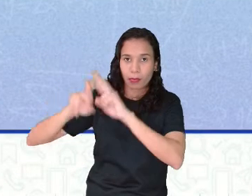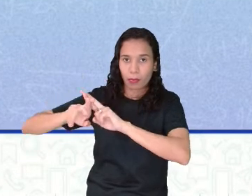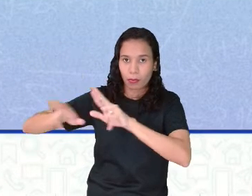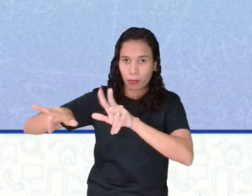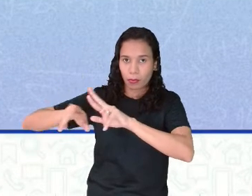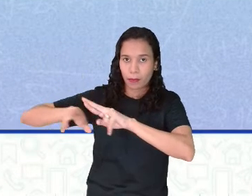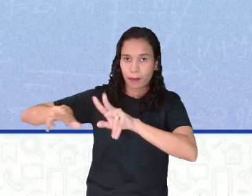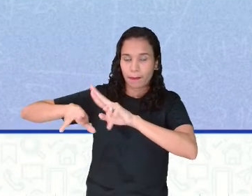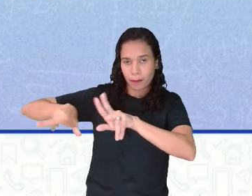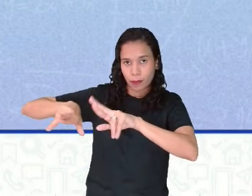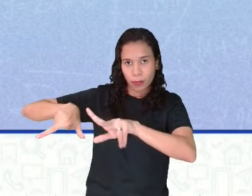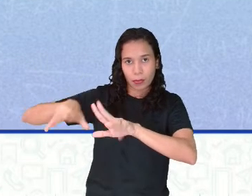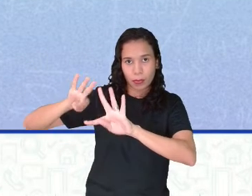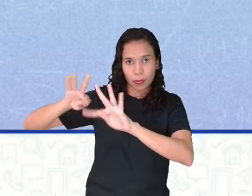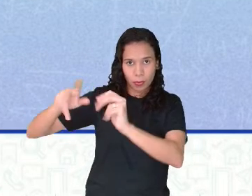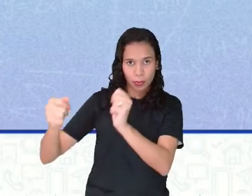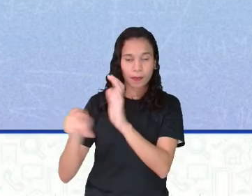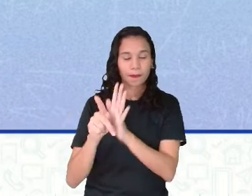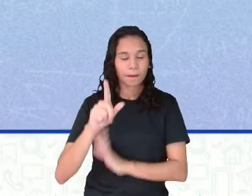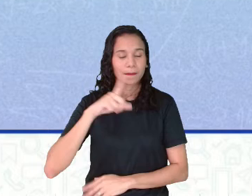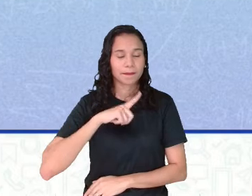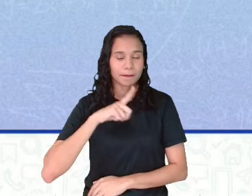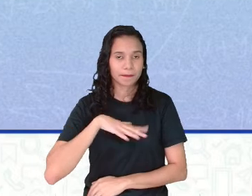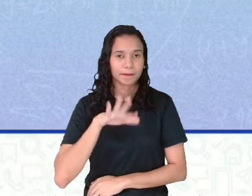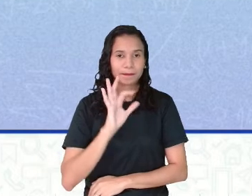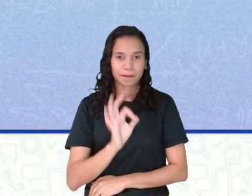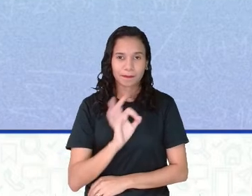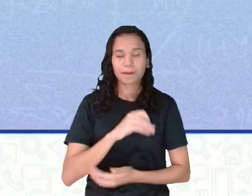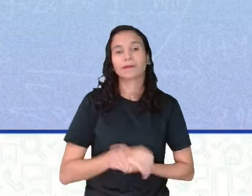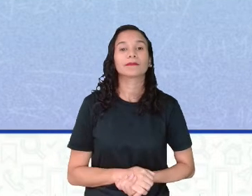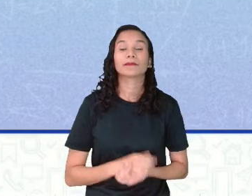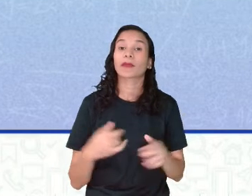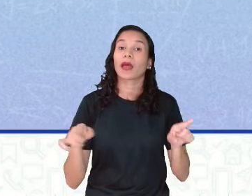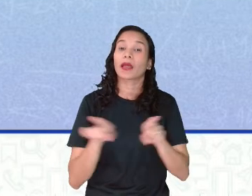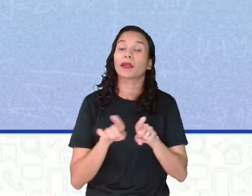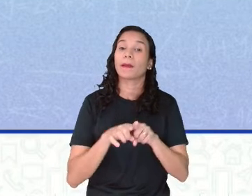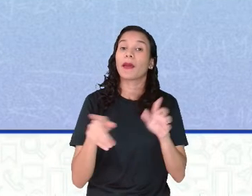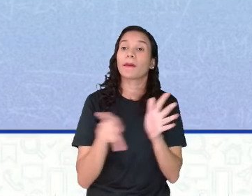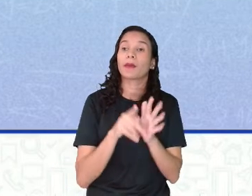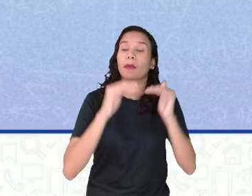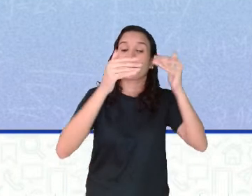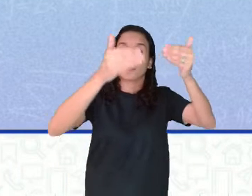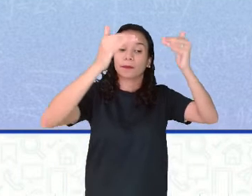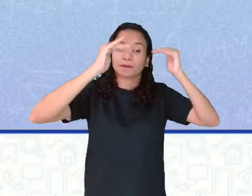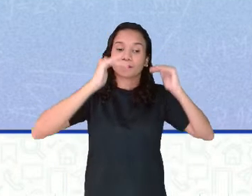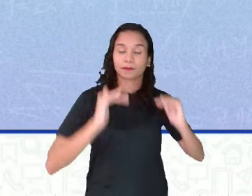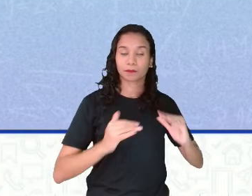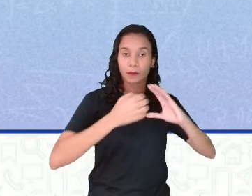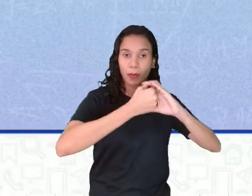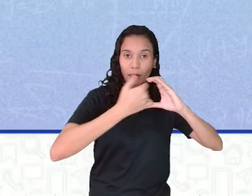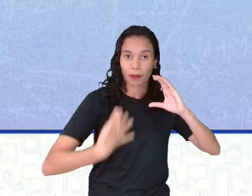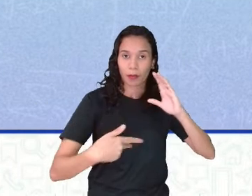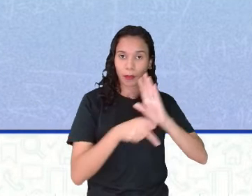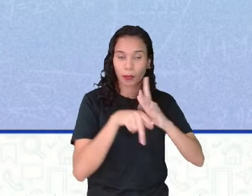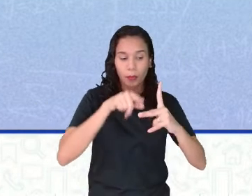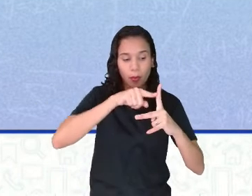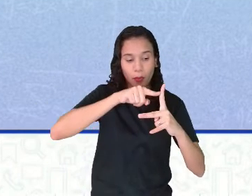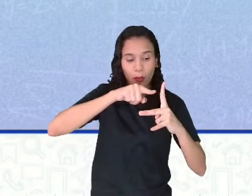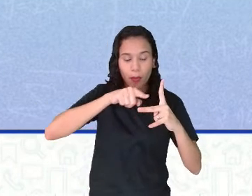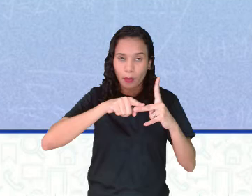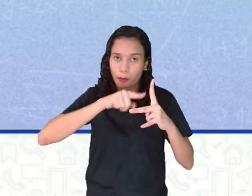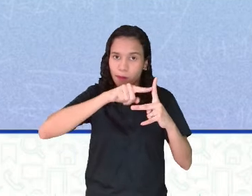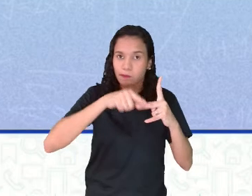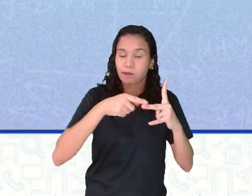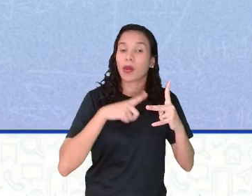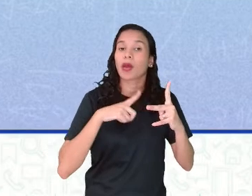os 3 ângulos de medidas diferentes. Já na classificação em relação aos ângulos, tá? A gente